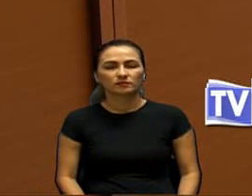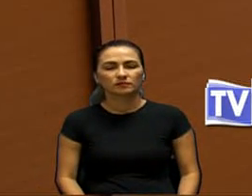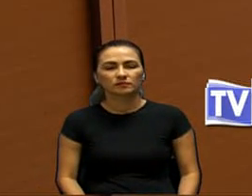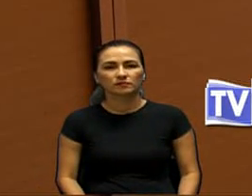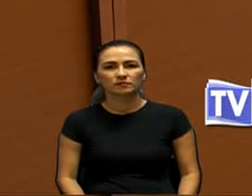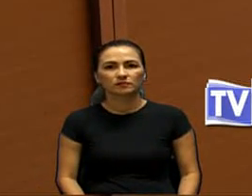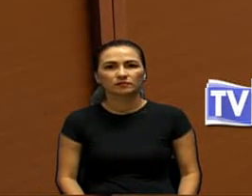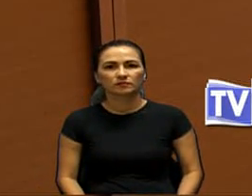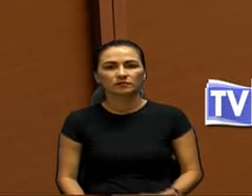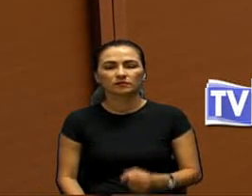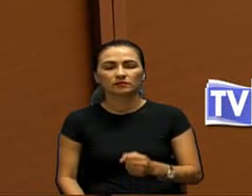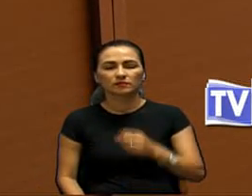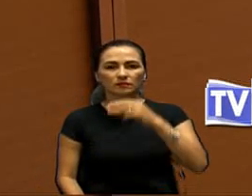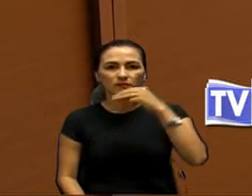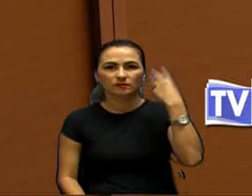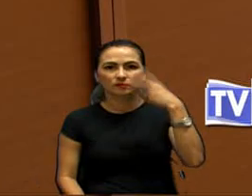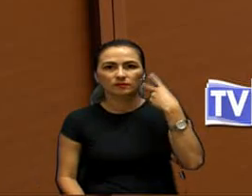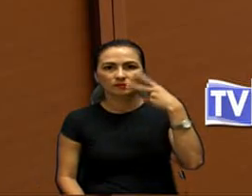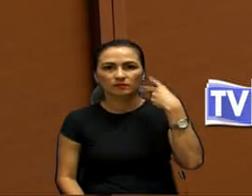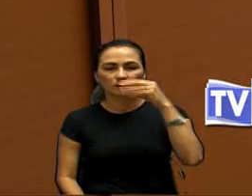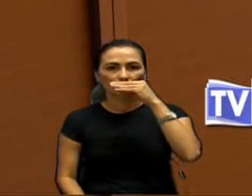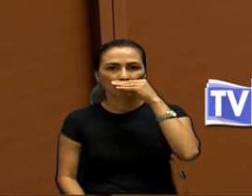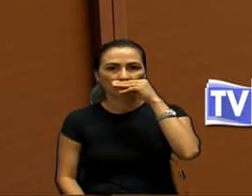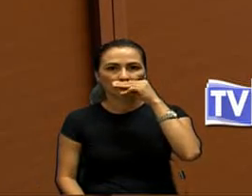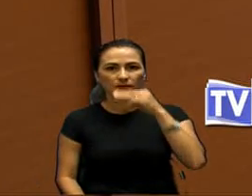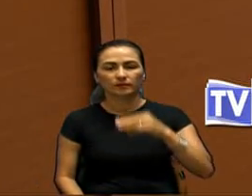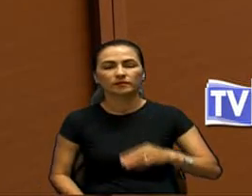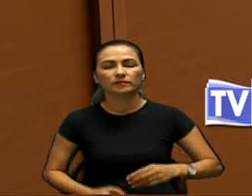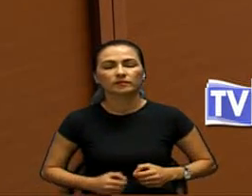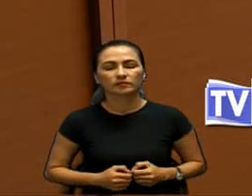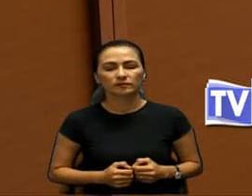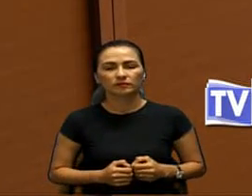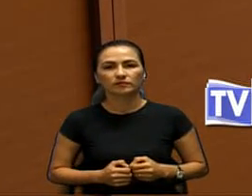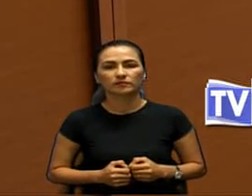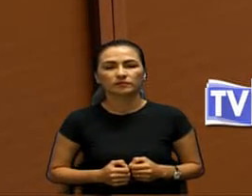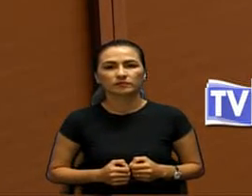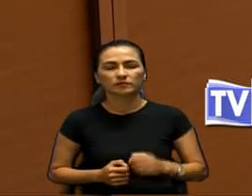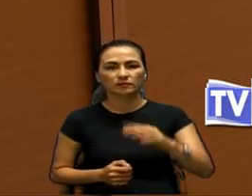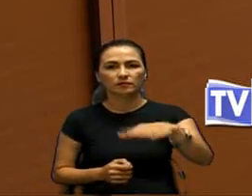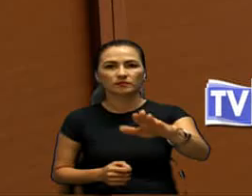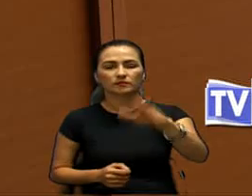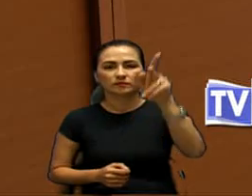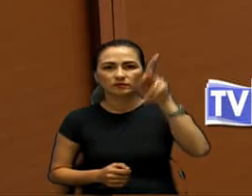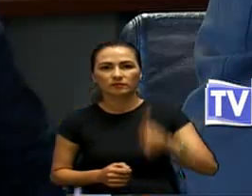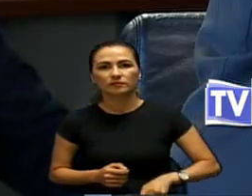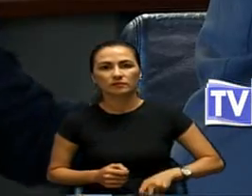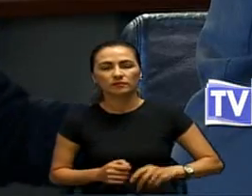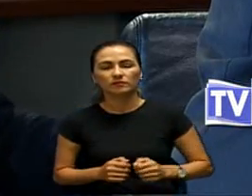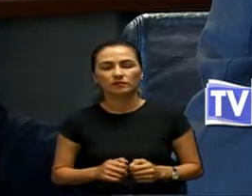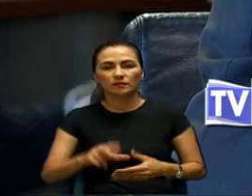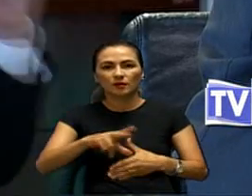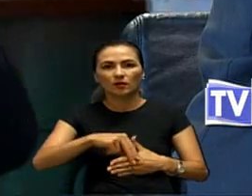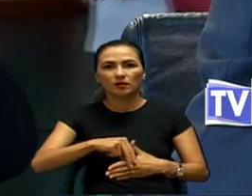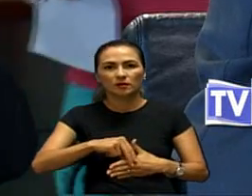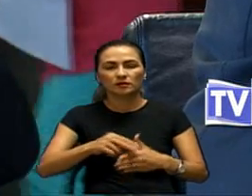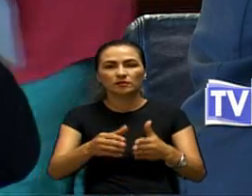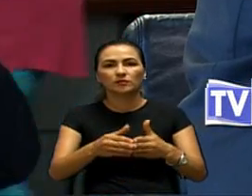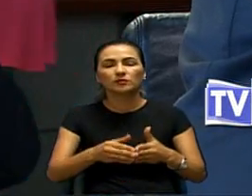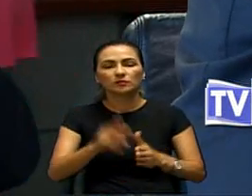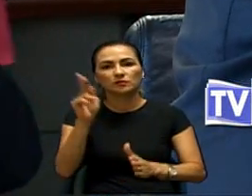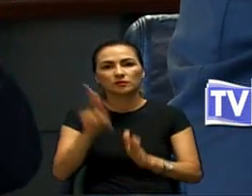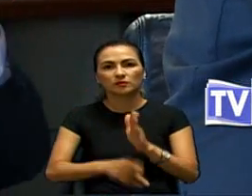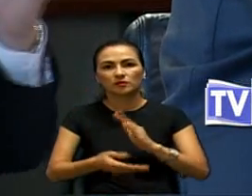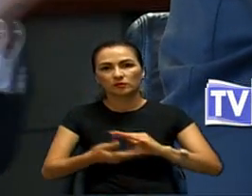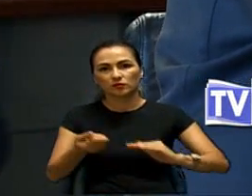Abriu, vereador Martinez, abriu o seu microfone. Senhor presidente, o líder está pedindo o arquivamento desse